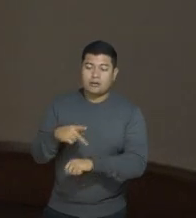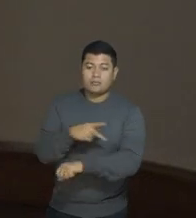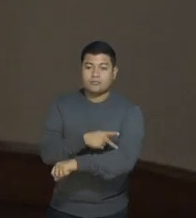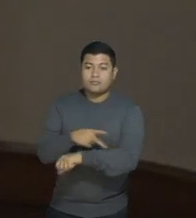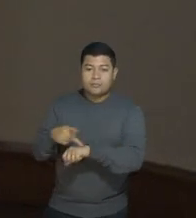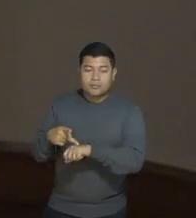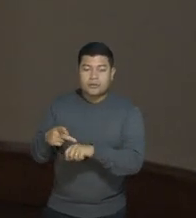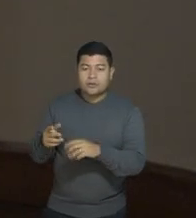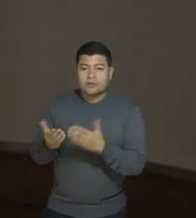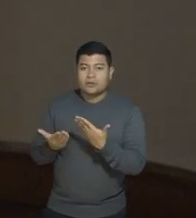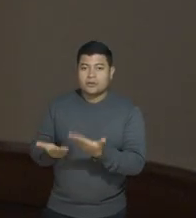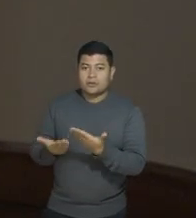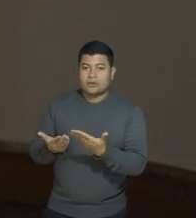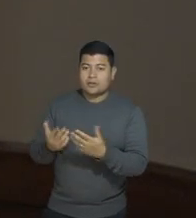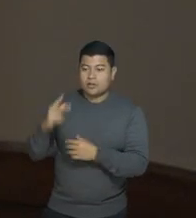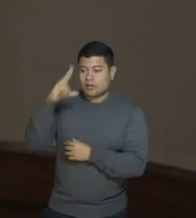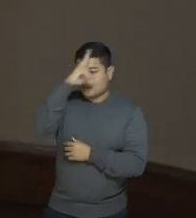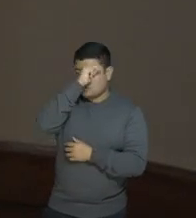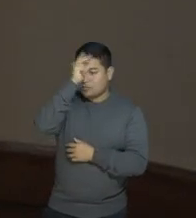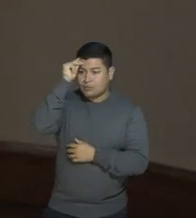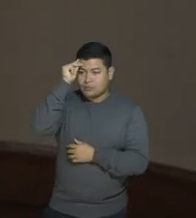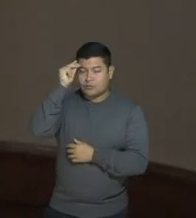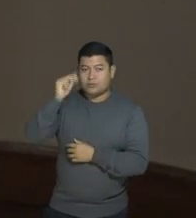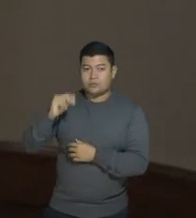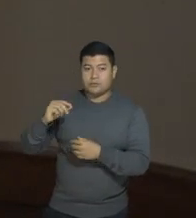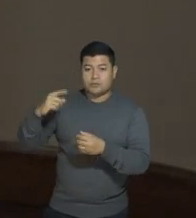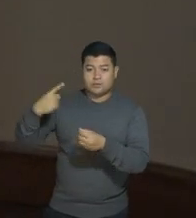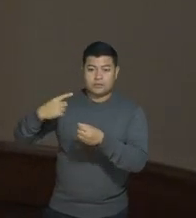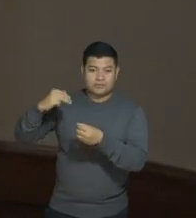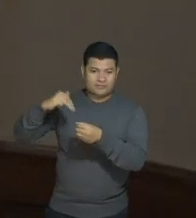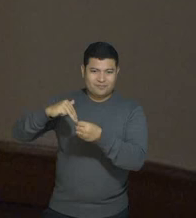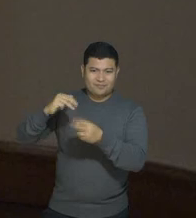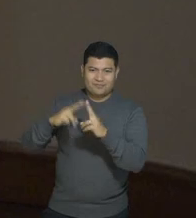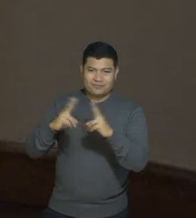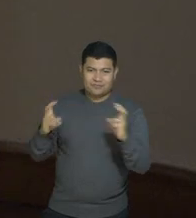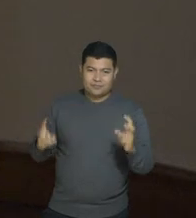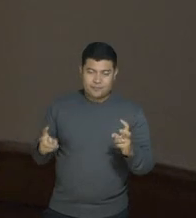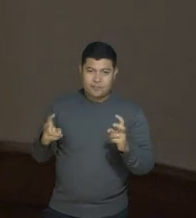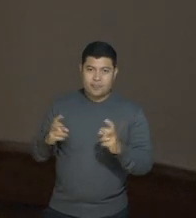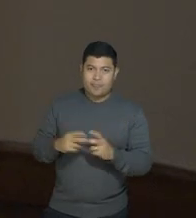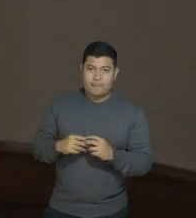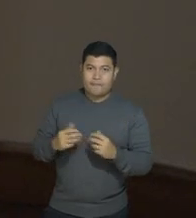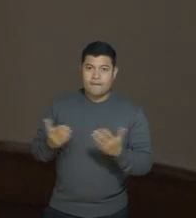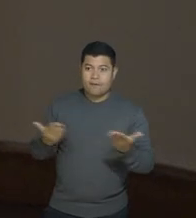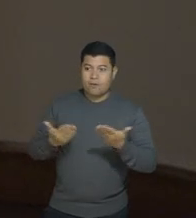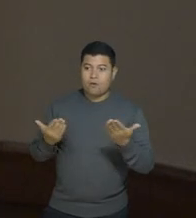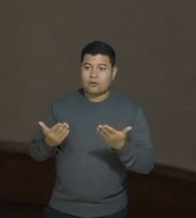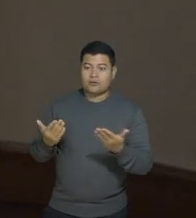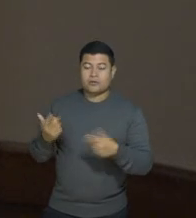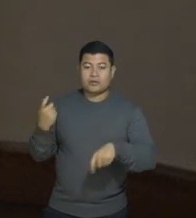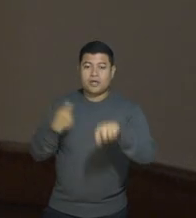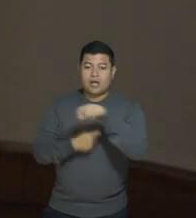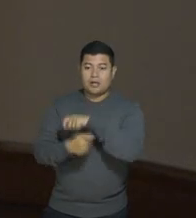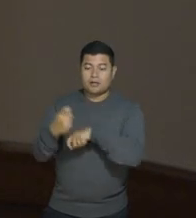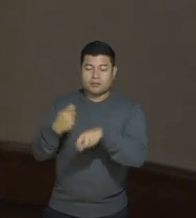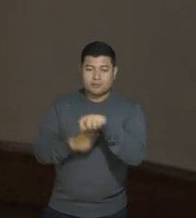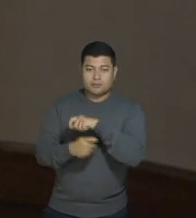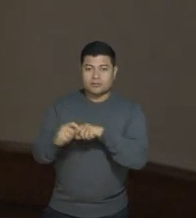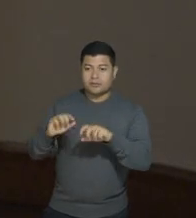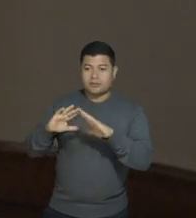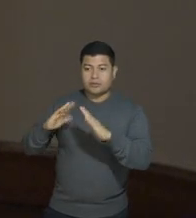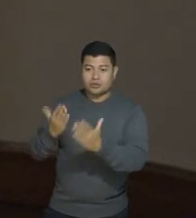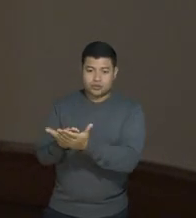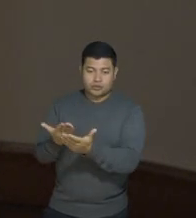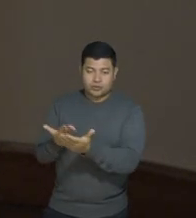na Prefeitura Municipal de Florianópolis, no cargo de administradora escolar. Atualmente está